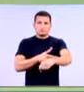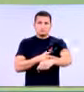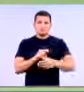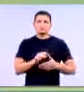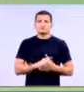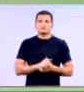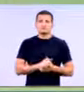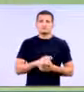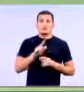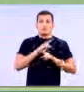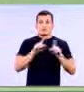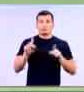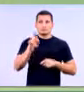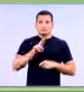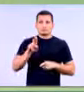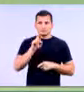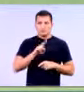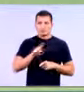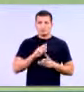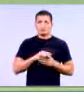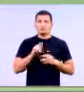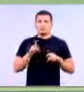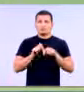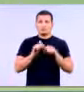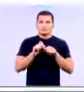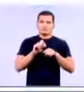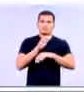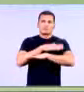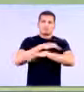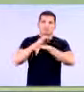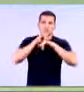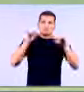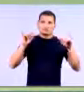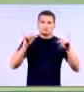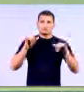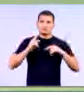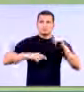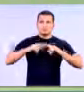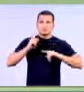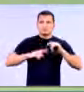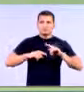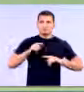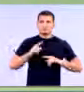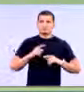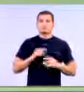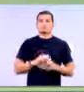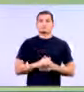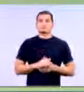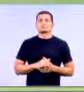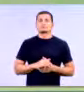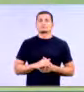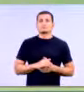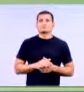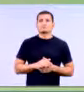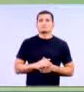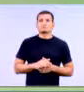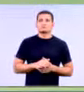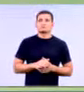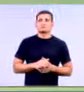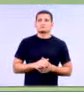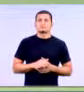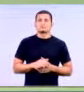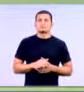utilizar o ambiente para circulação de propaganda política. Estamos chegando perto do período eleitoral, isso é